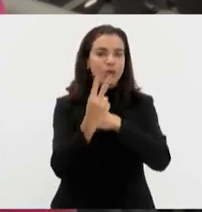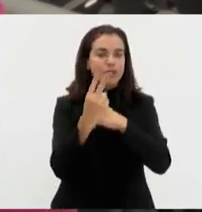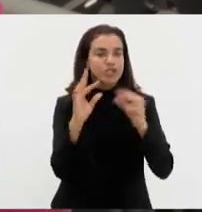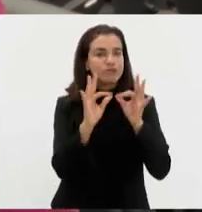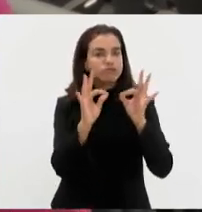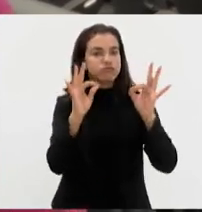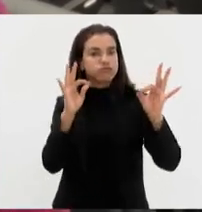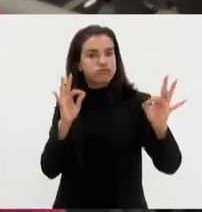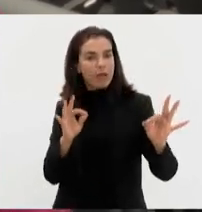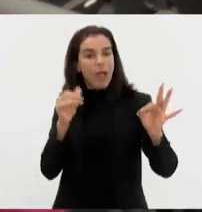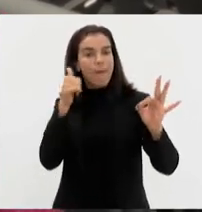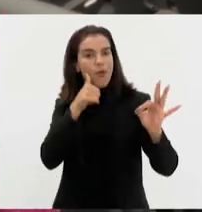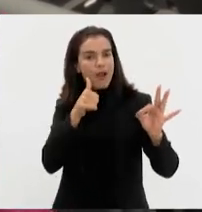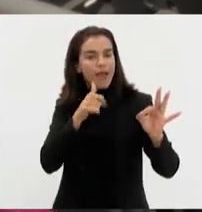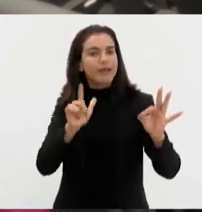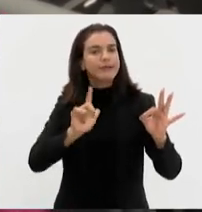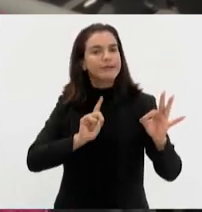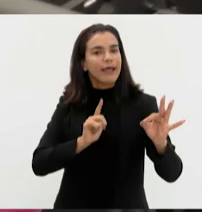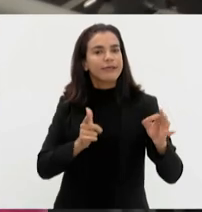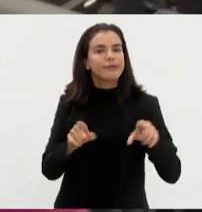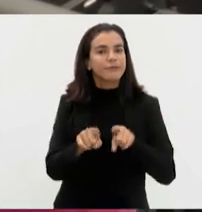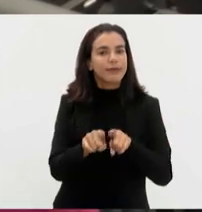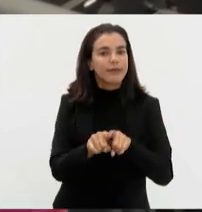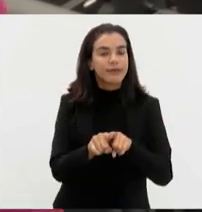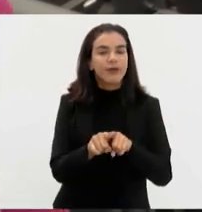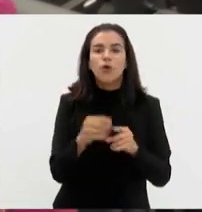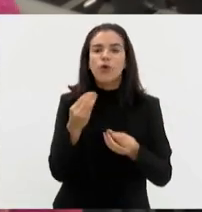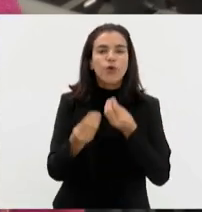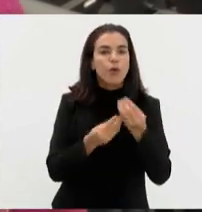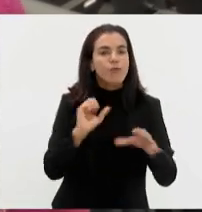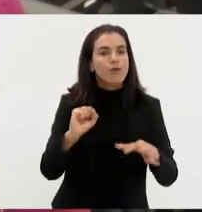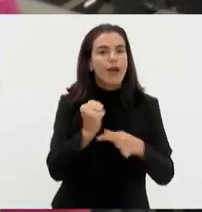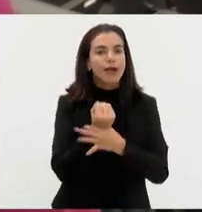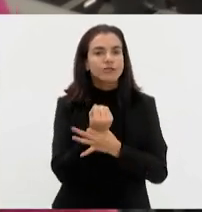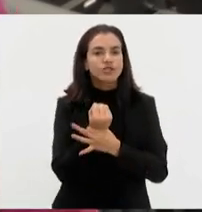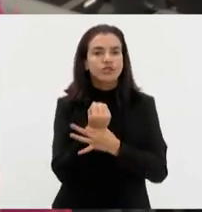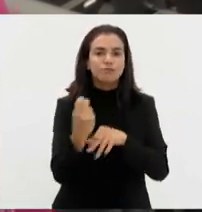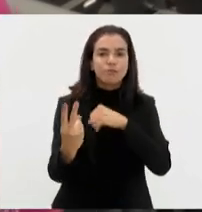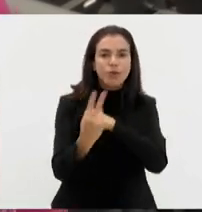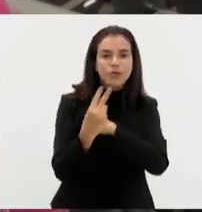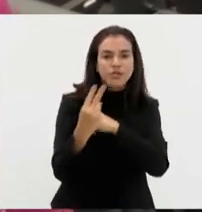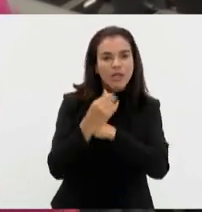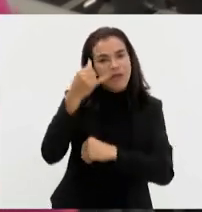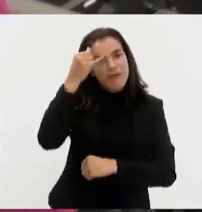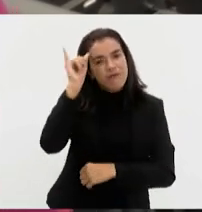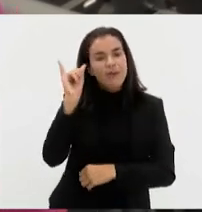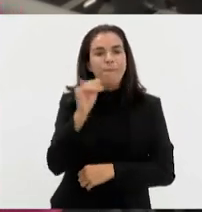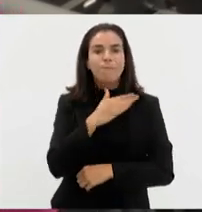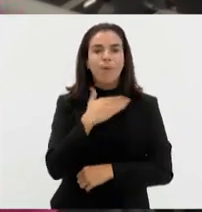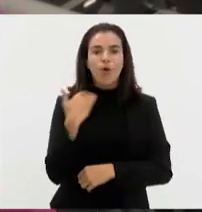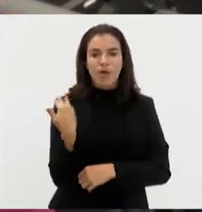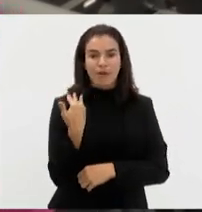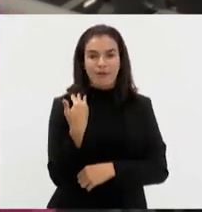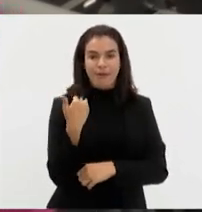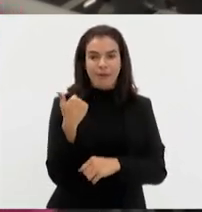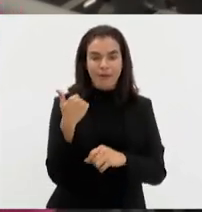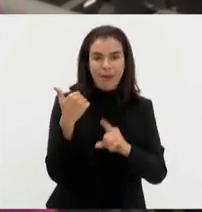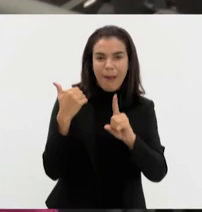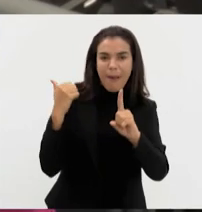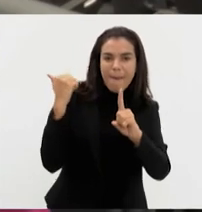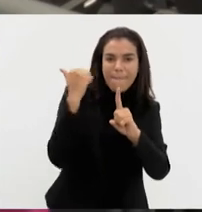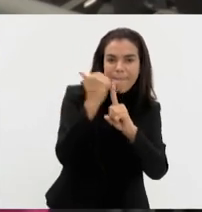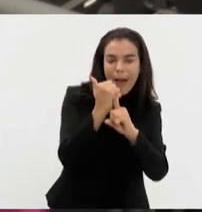essas mulheres que estão com medida protetiva. Como garantir que elas não morram pelo fato de ter denunciado o